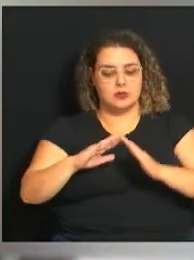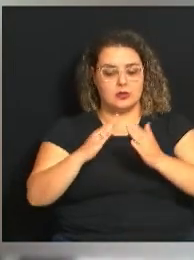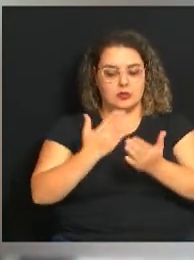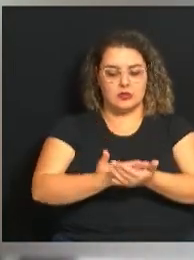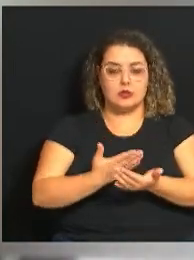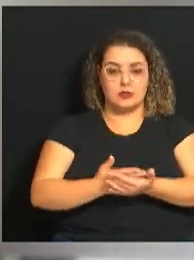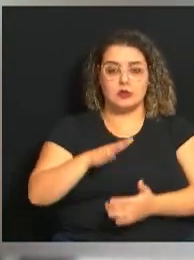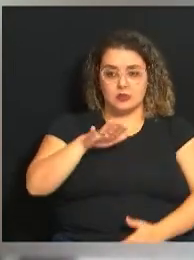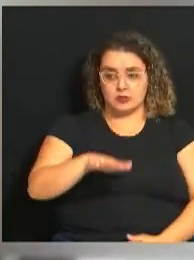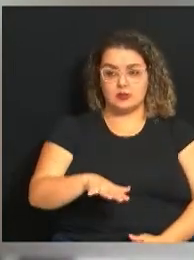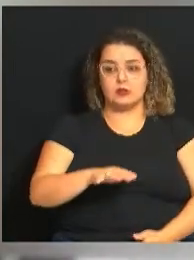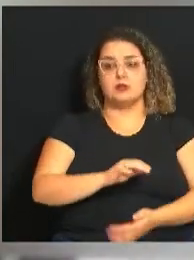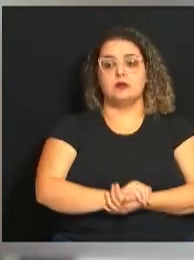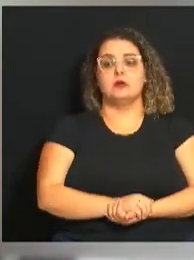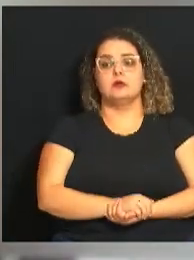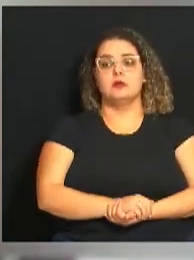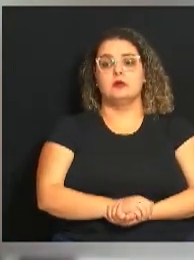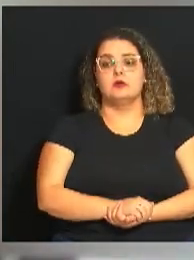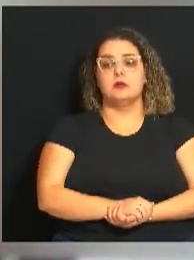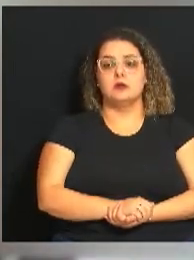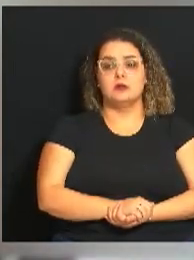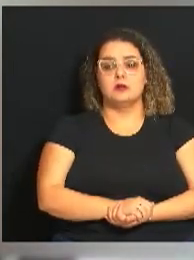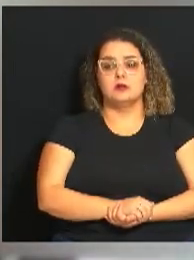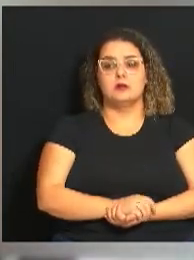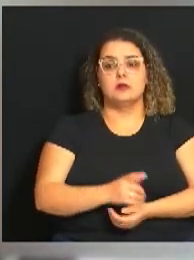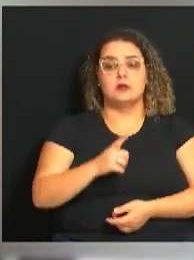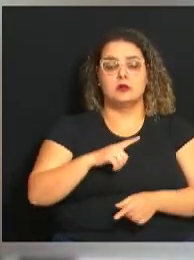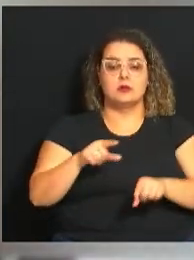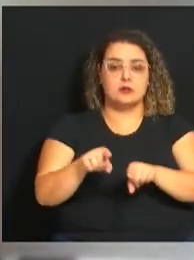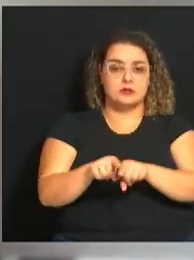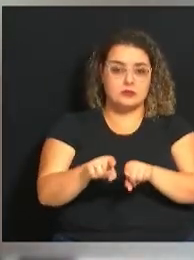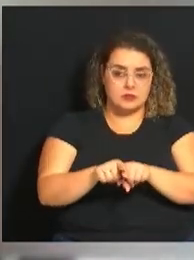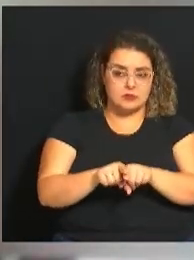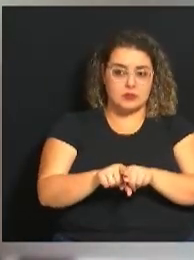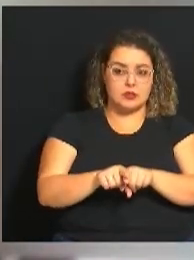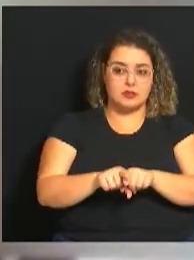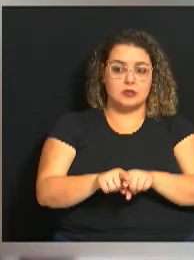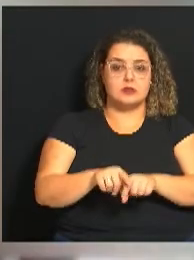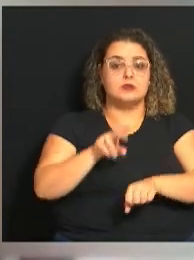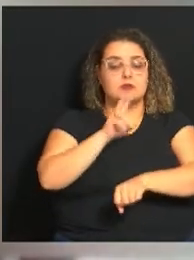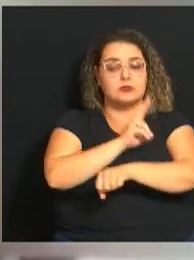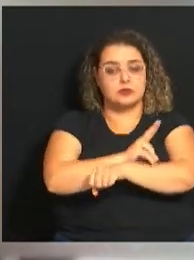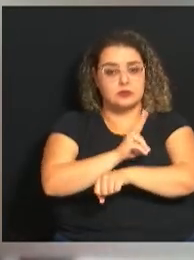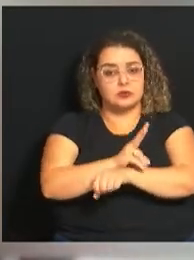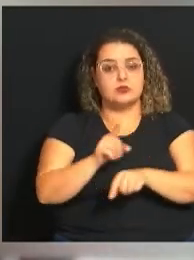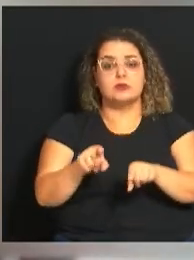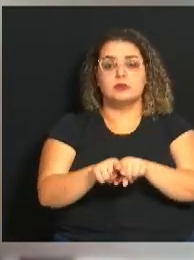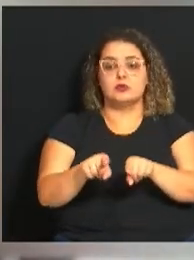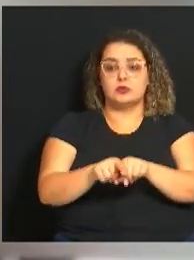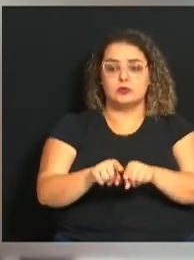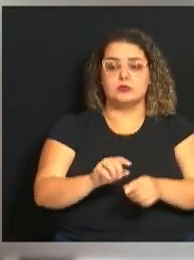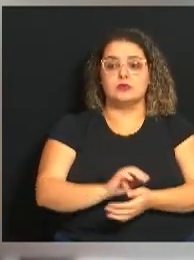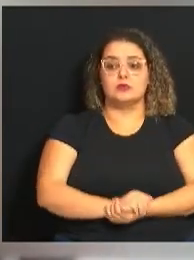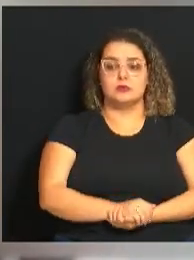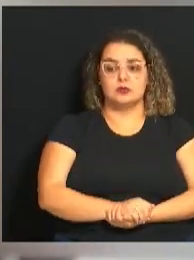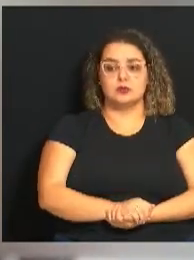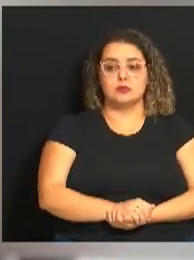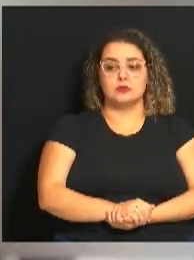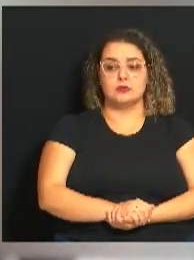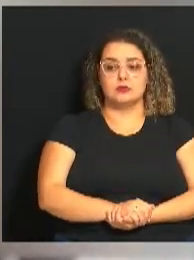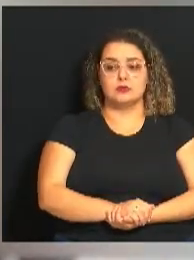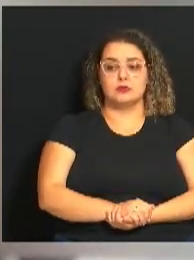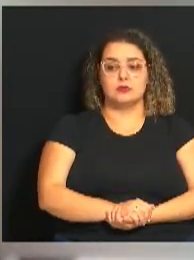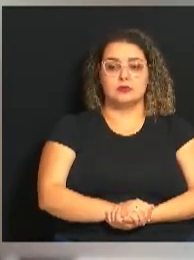ali montada. Temos também a questão dos cuidadores, né, não é uma questão